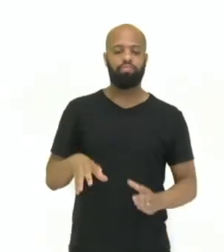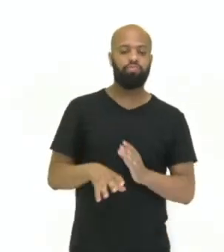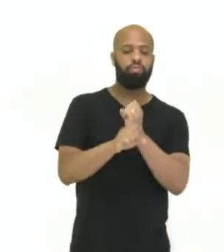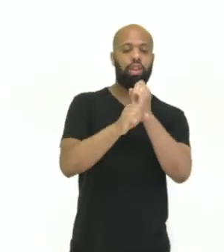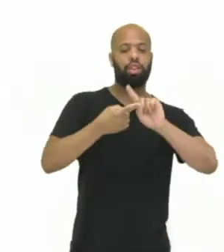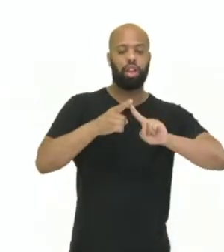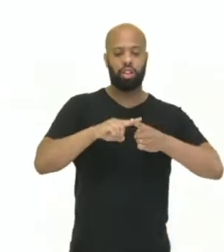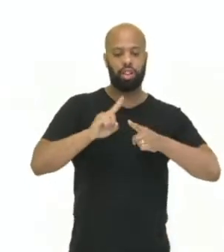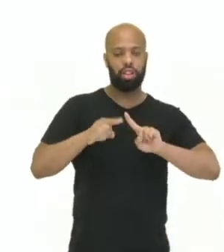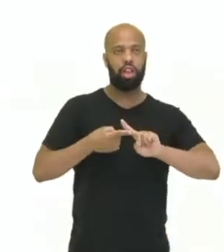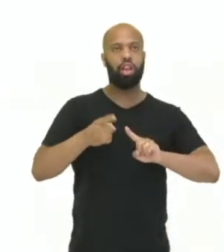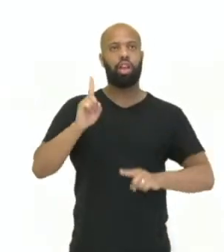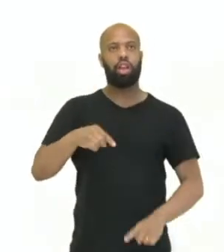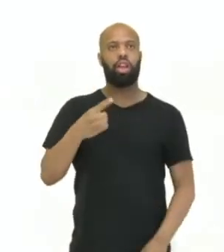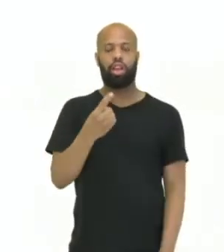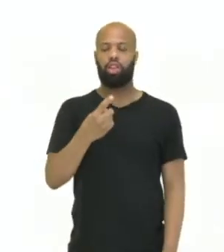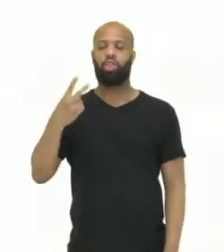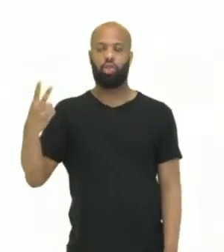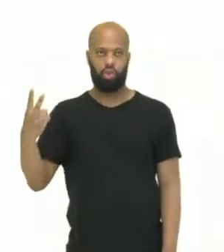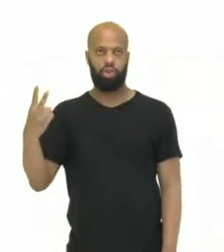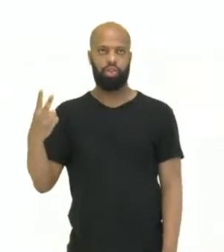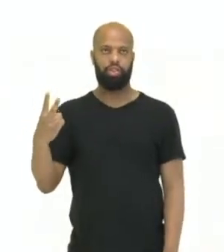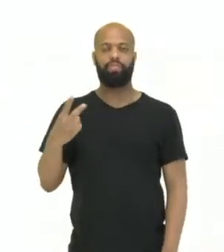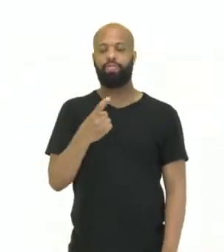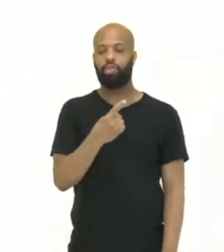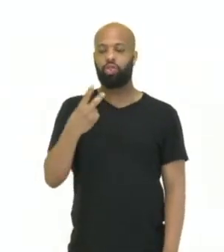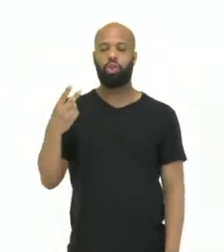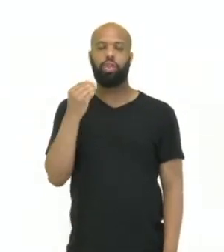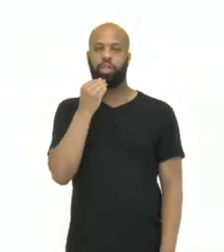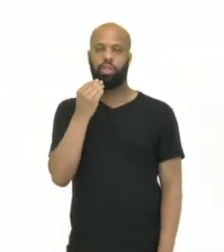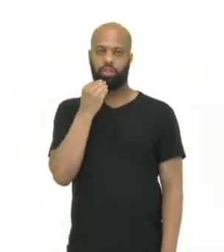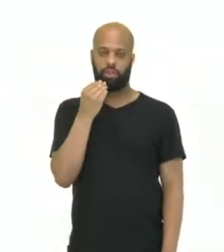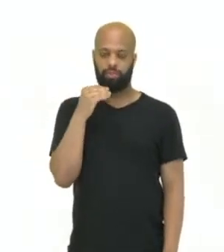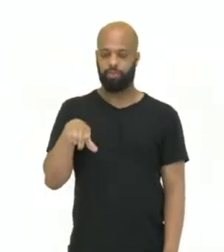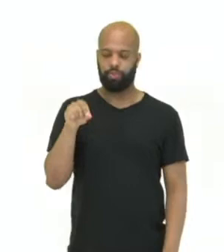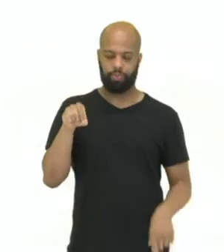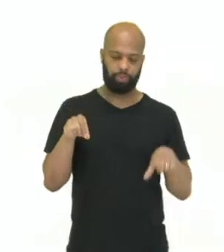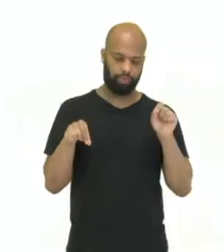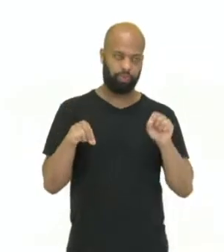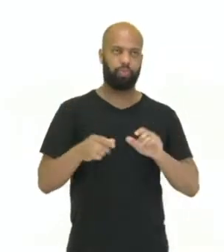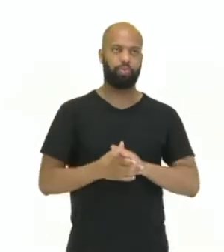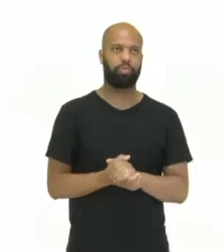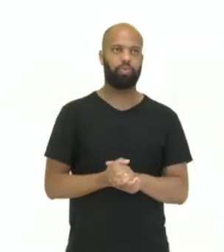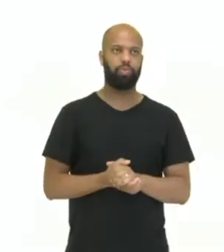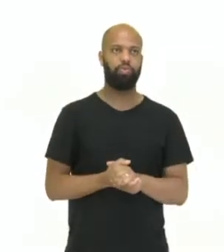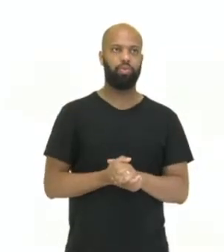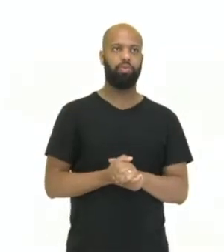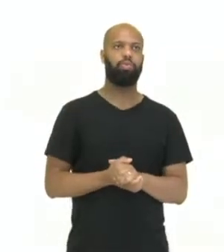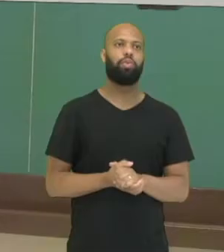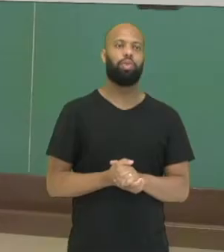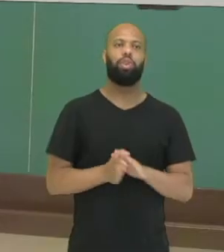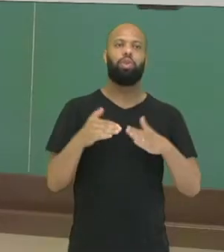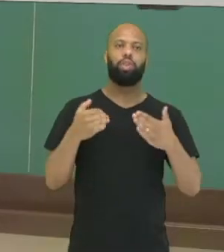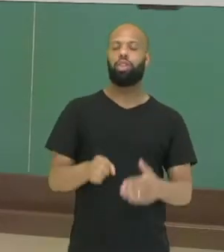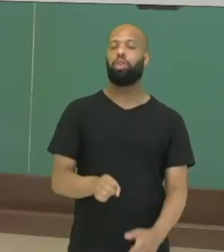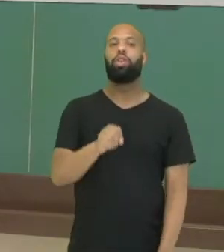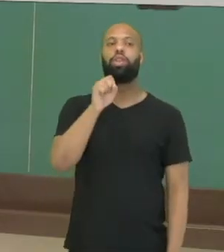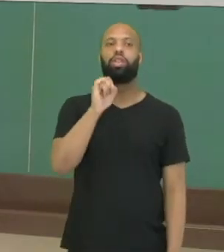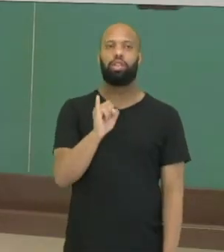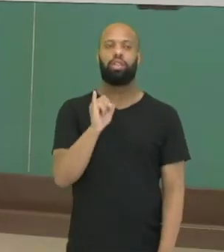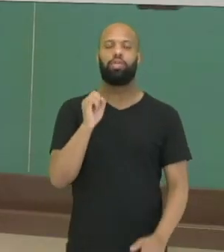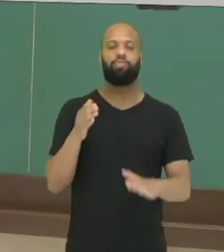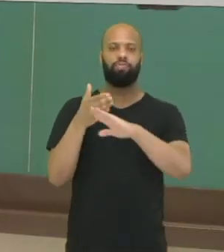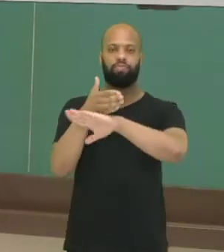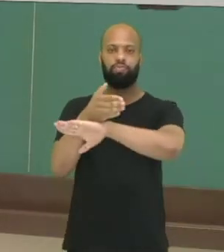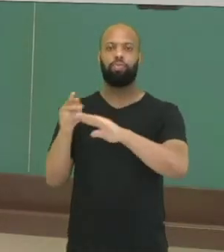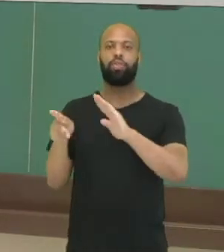possibilidades aumentadas, não, calculadas em 12 possibilidades, ok? Se nós fôssemos num